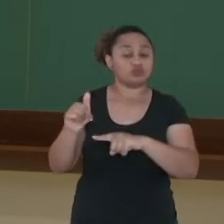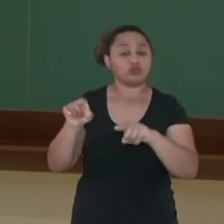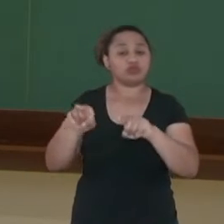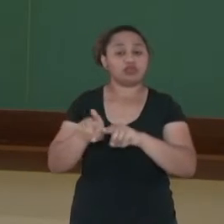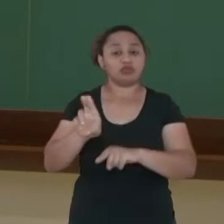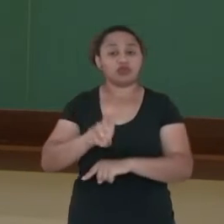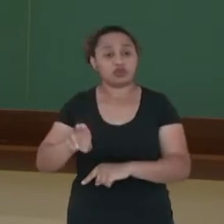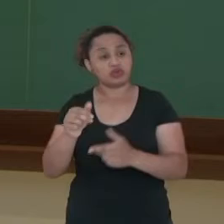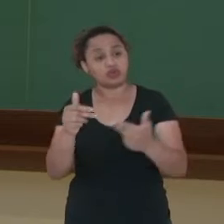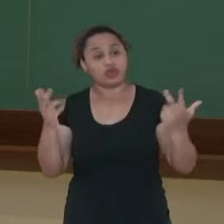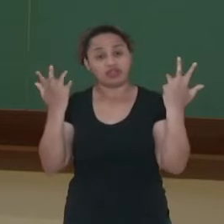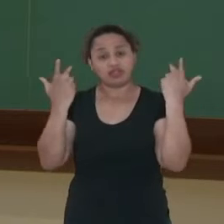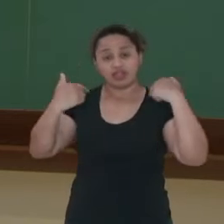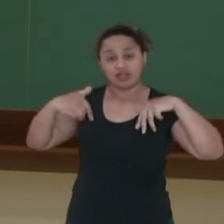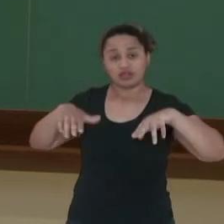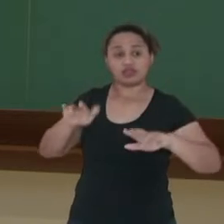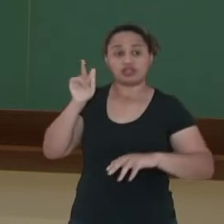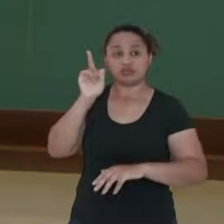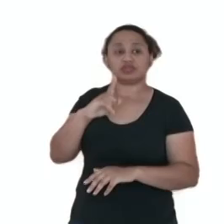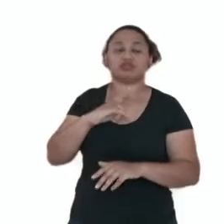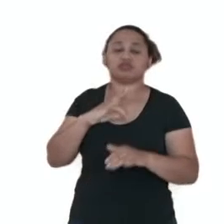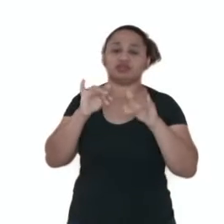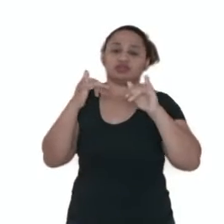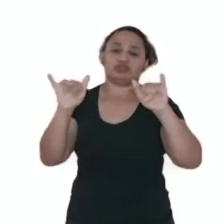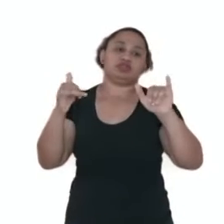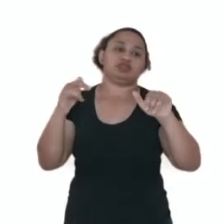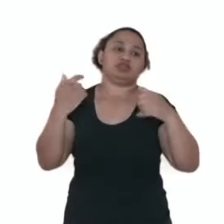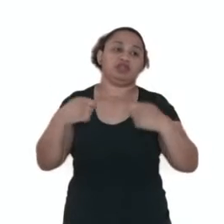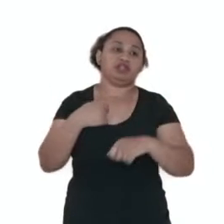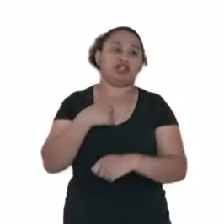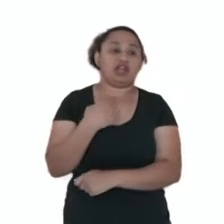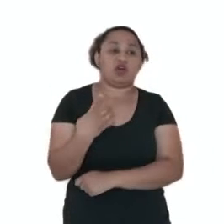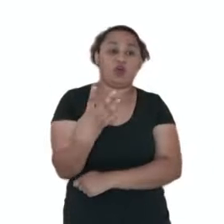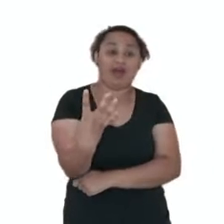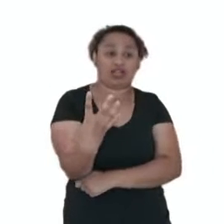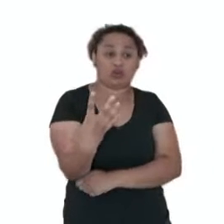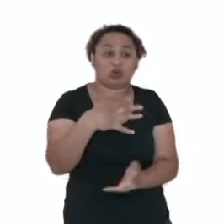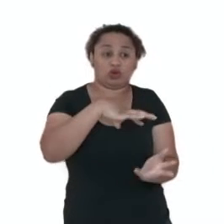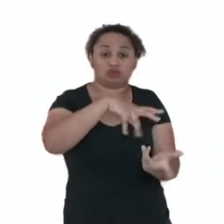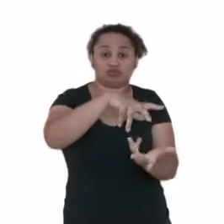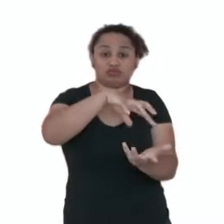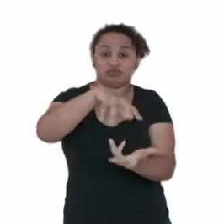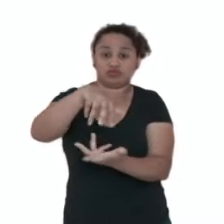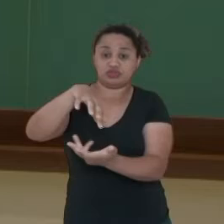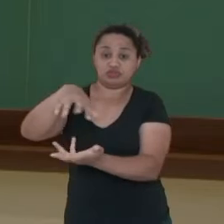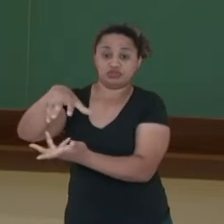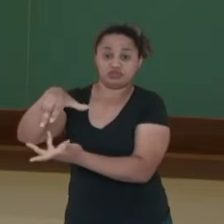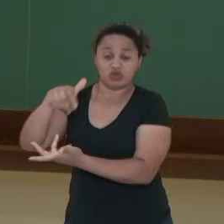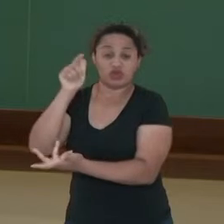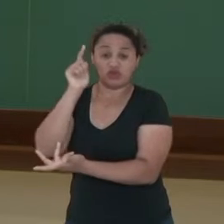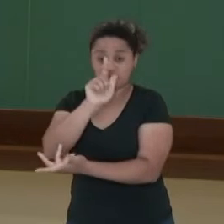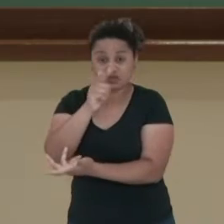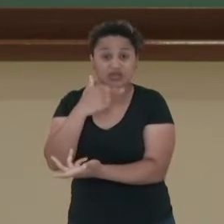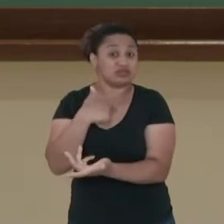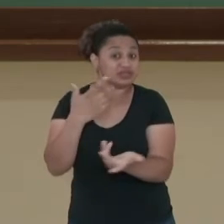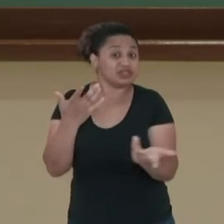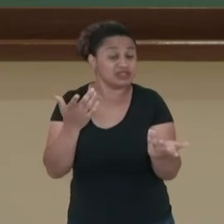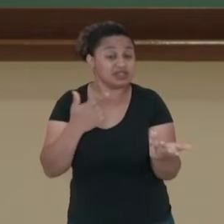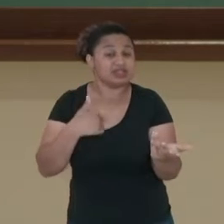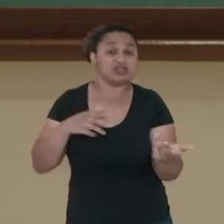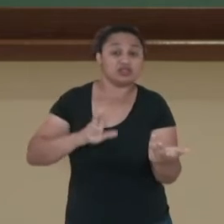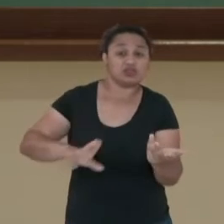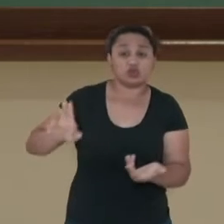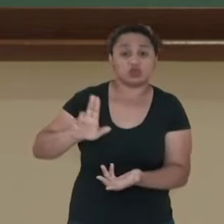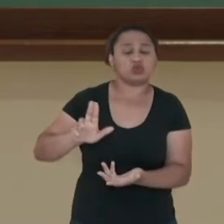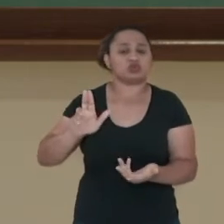naturais para que isso aconteça. Seriam necessários 4 planetas iguais ao nosso para manter uma biocapacidade equivalente. Isso